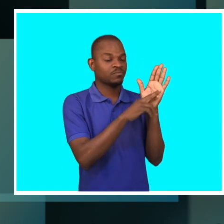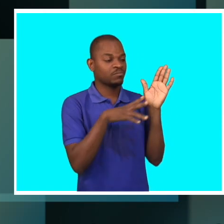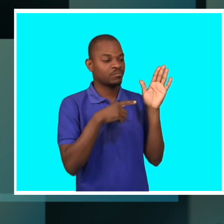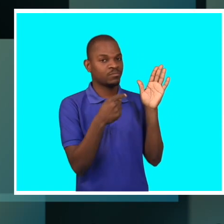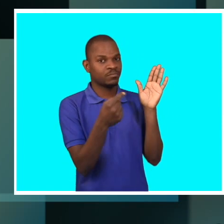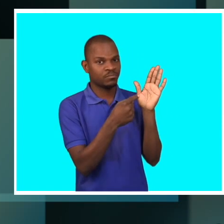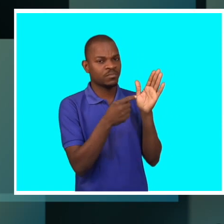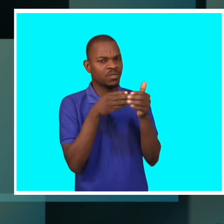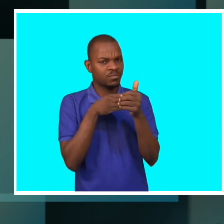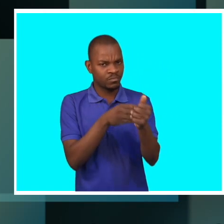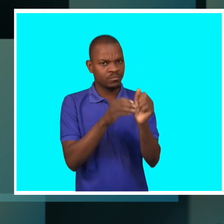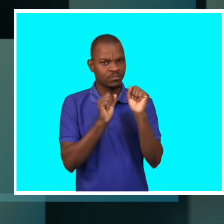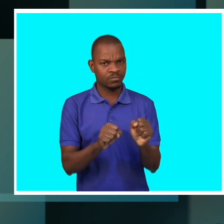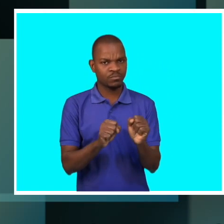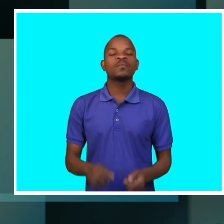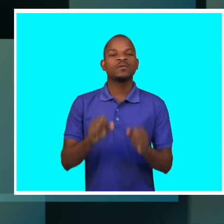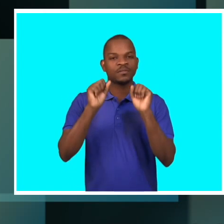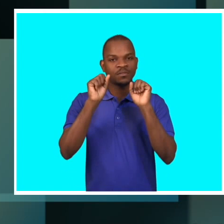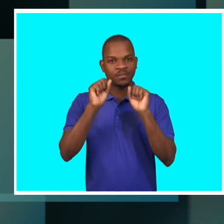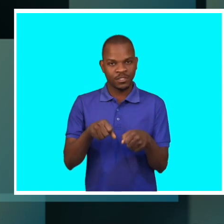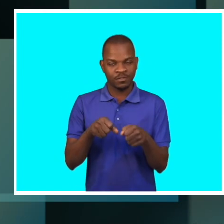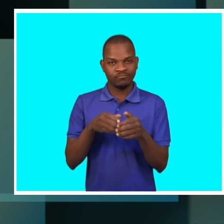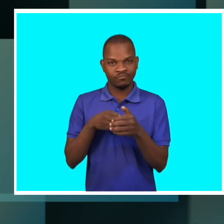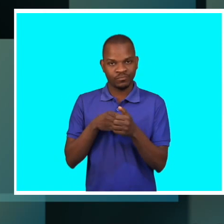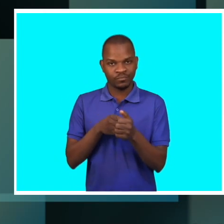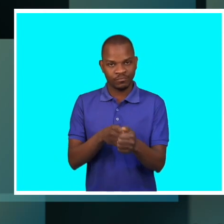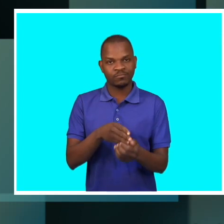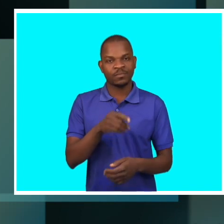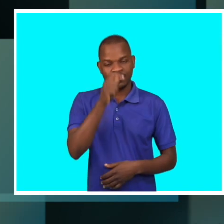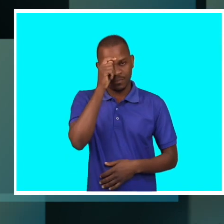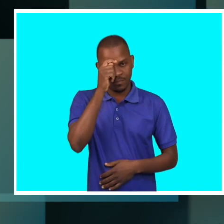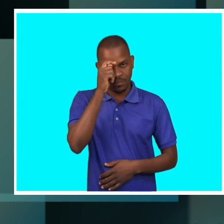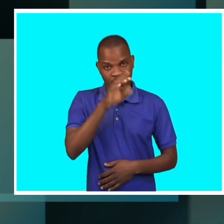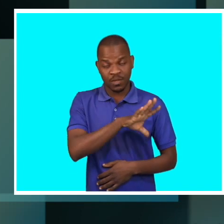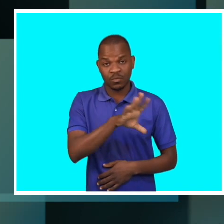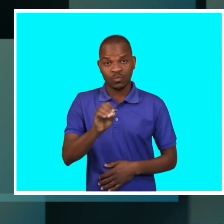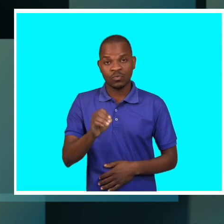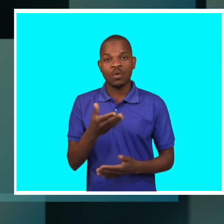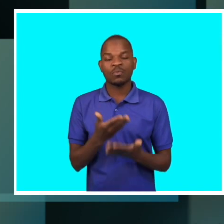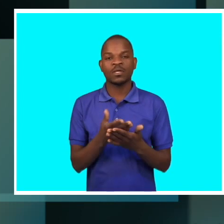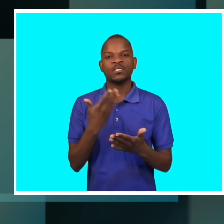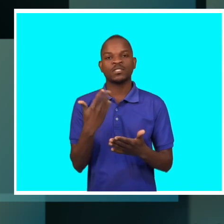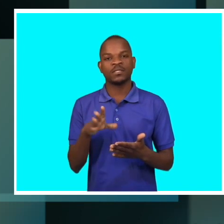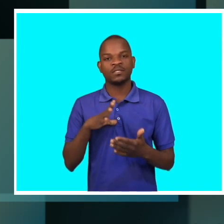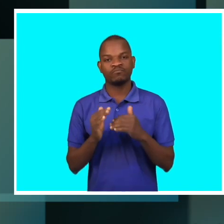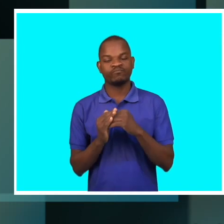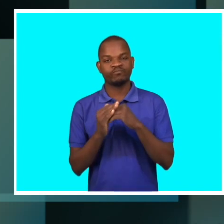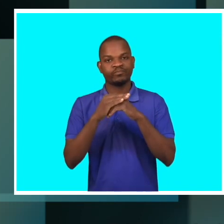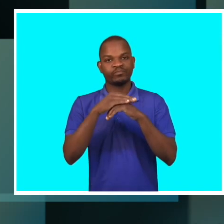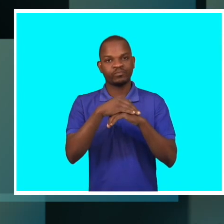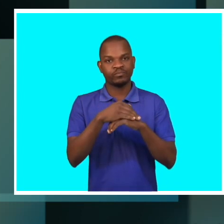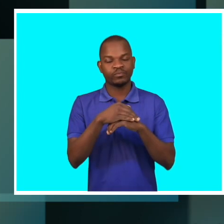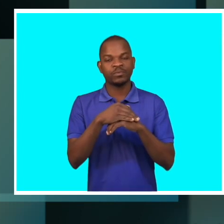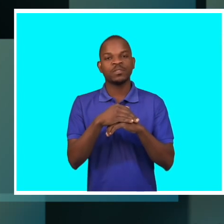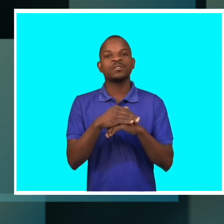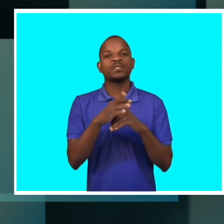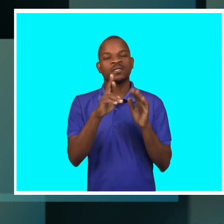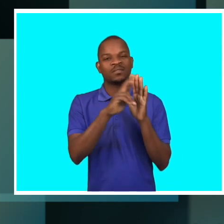decretos, será que foi respeitado? Foi respeitado, sim. Nós temos aqui as rampas que obedecem,